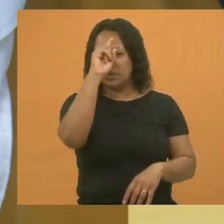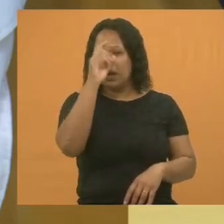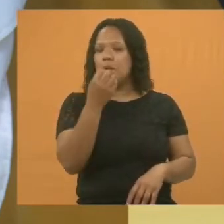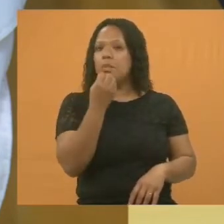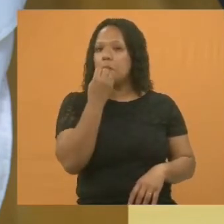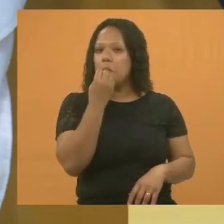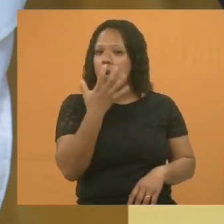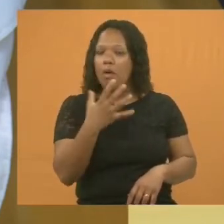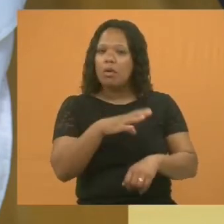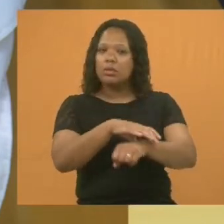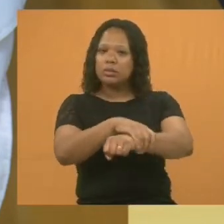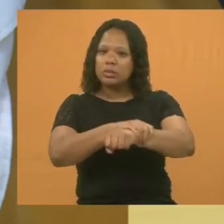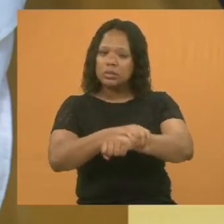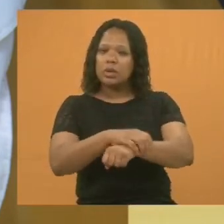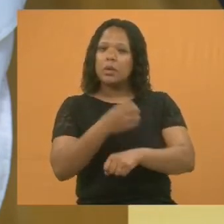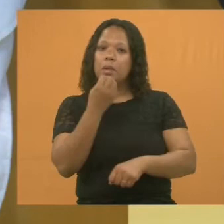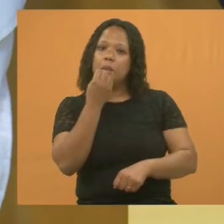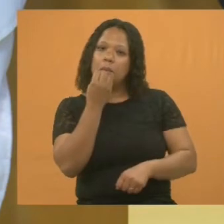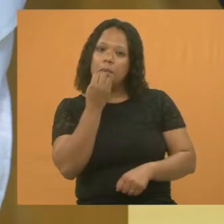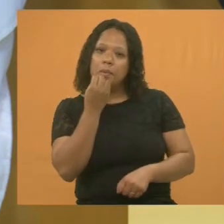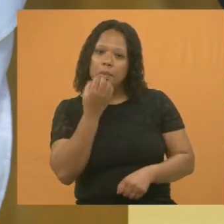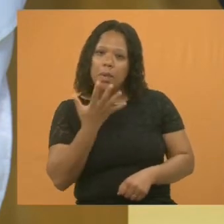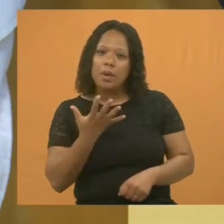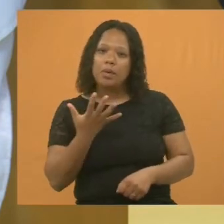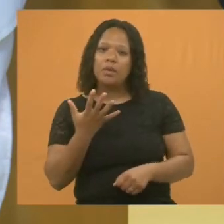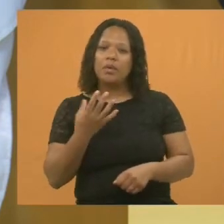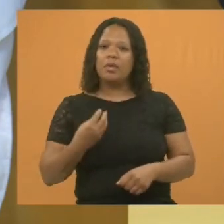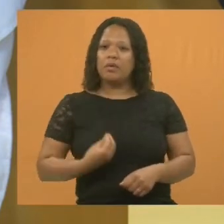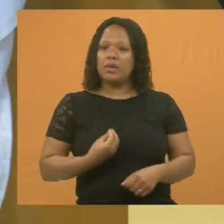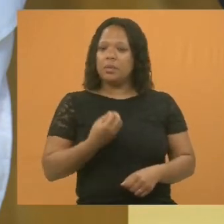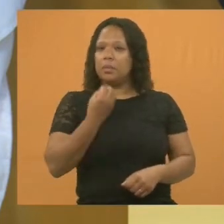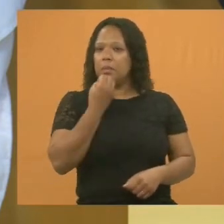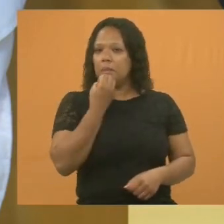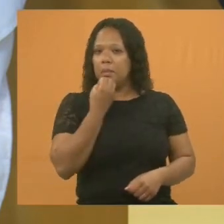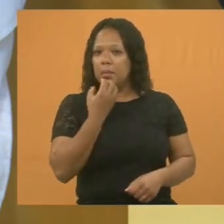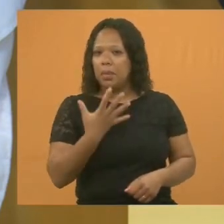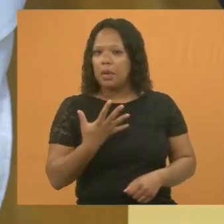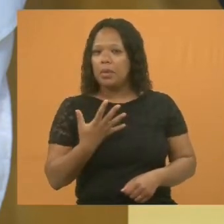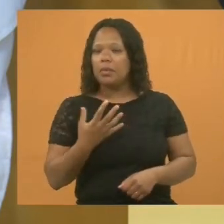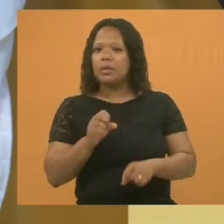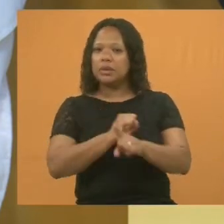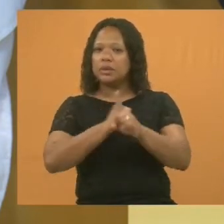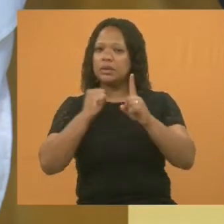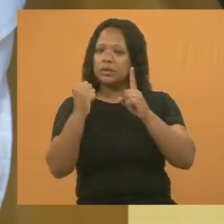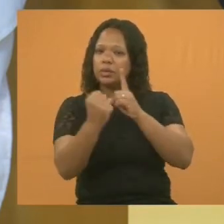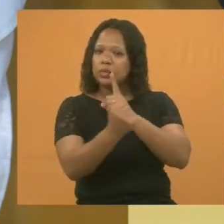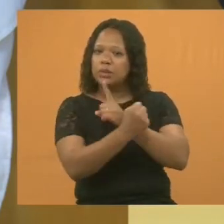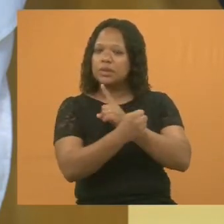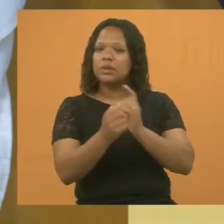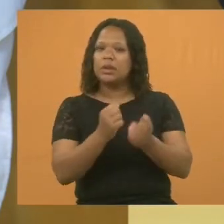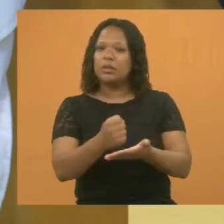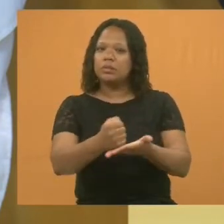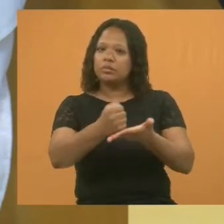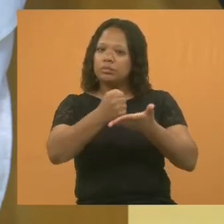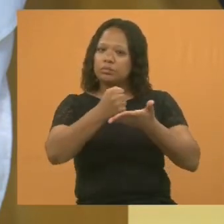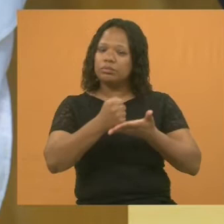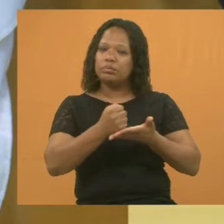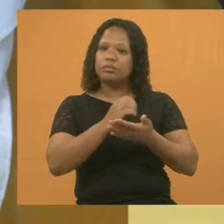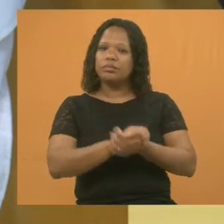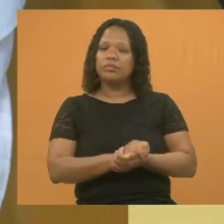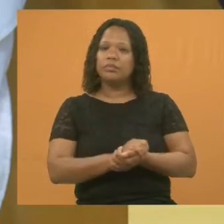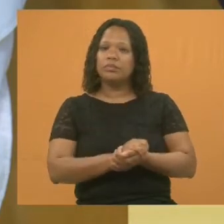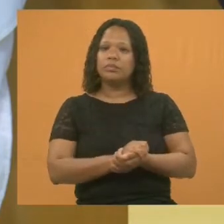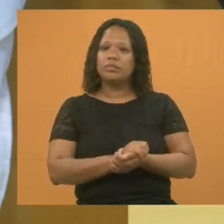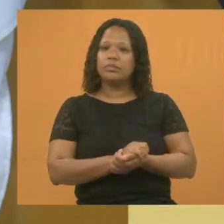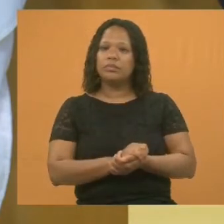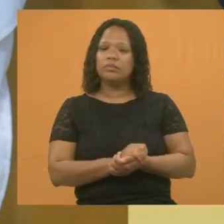à segurança, atenção à qualidade de vida, à assistência social, enfim, aspectos mais subjetivos